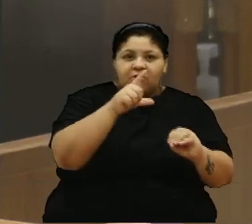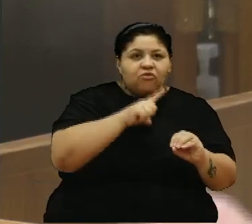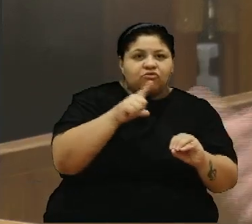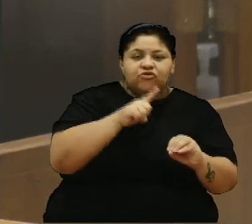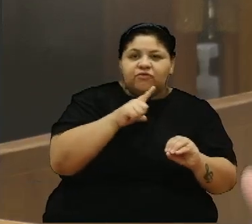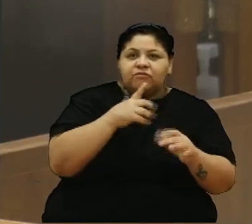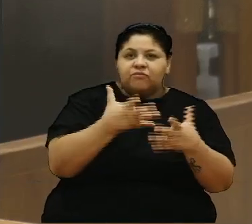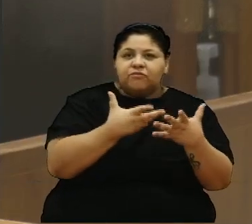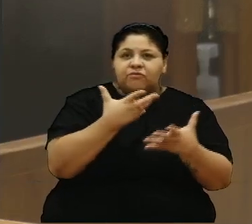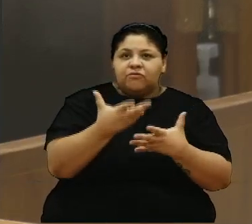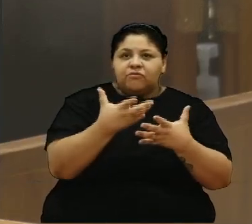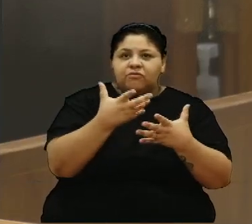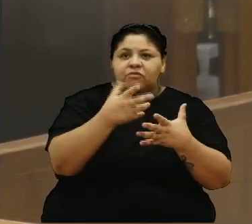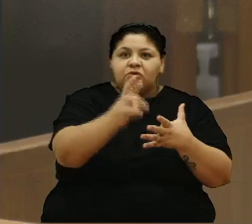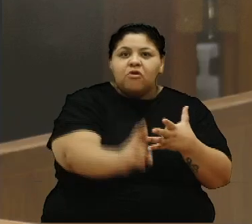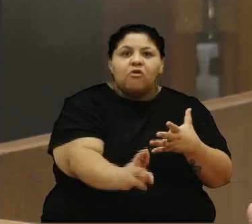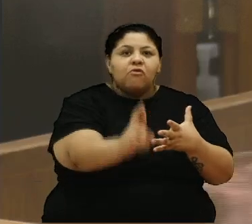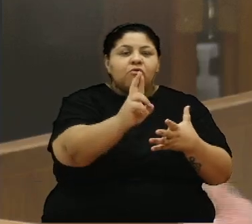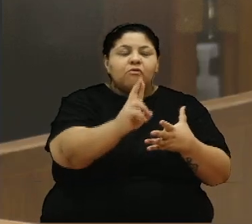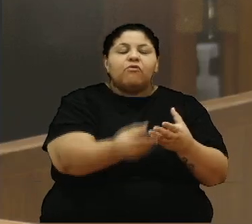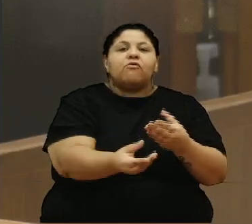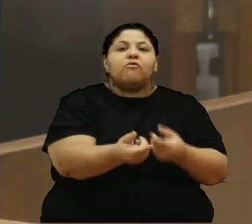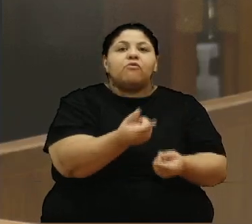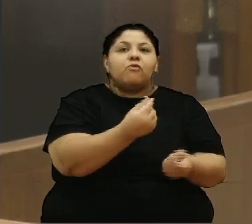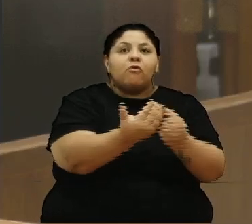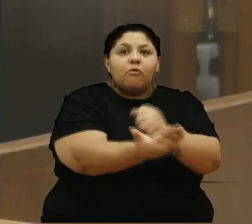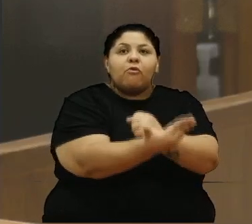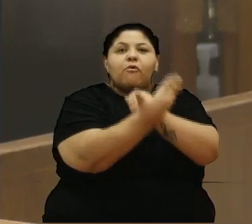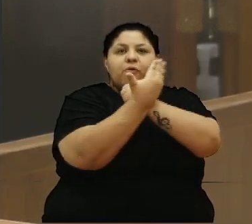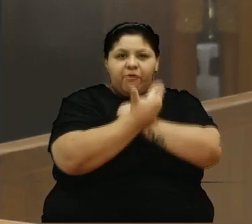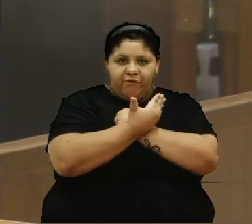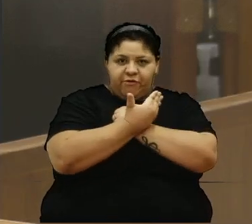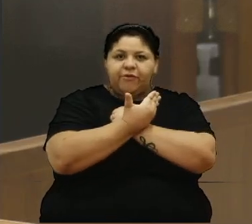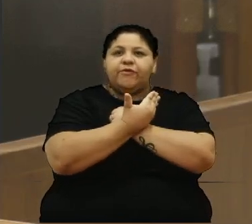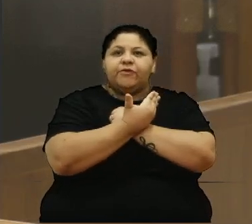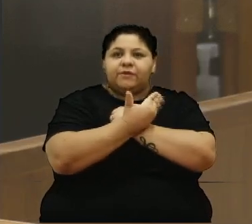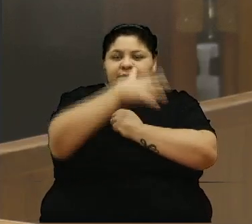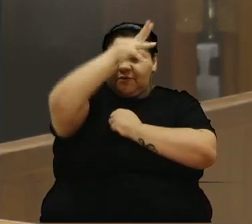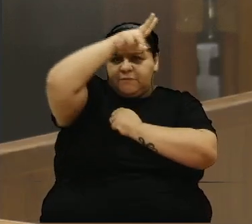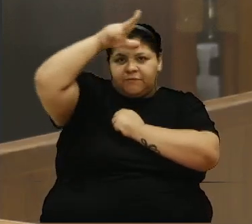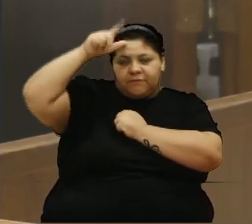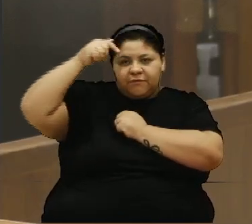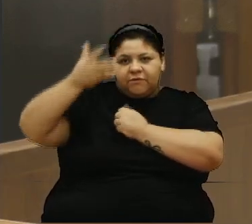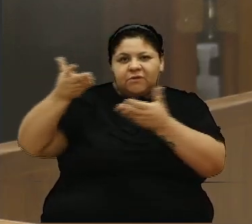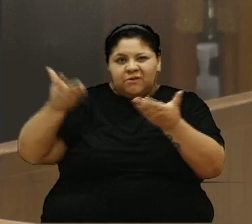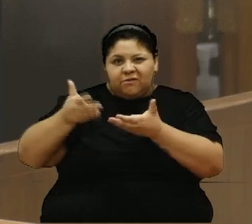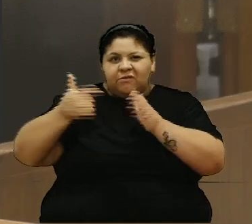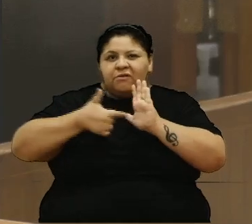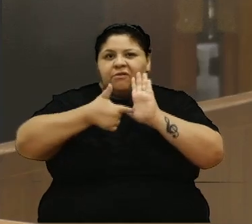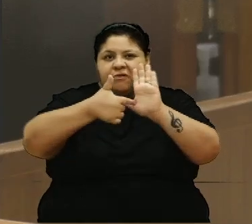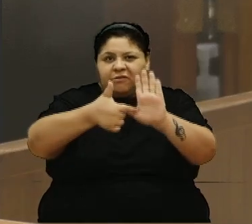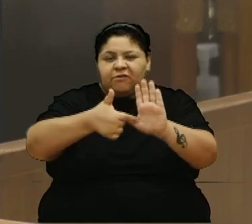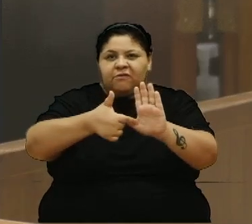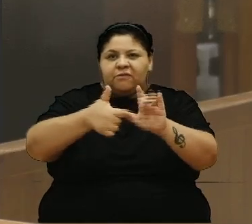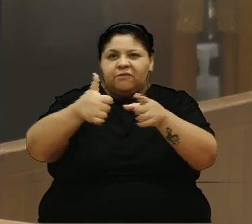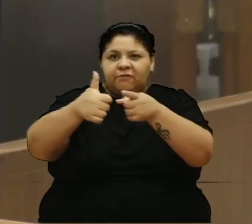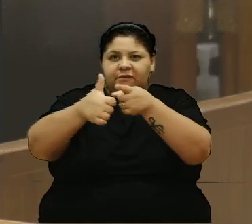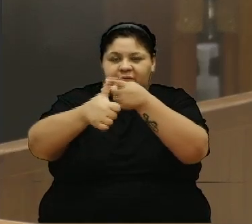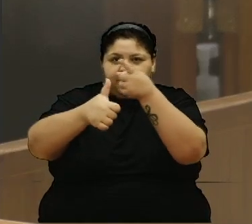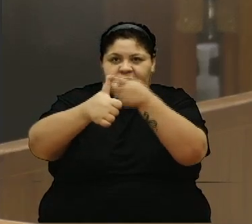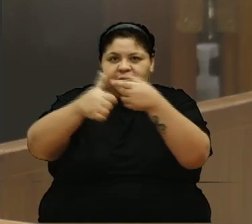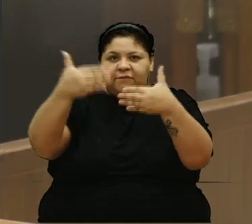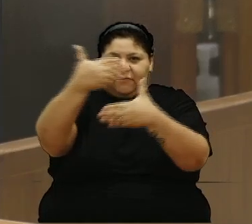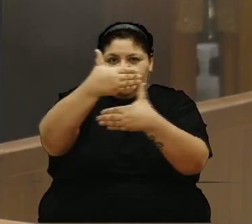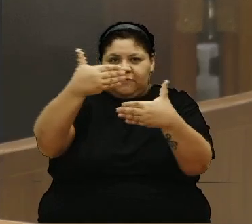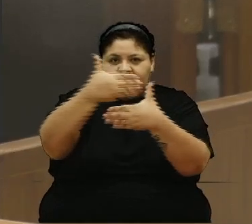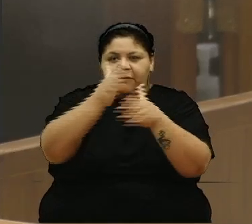então um retorno financeiro, uma ajuda por parte da prefeitura. Eu queria que passasse o primeiro slide,